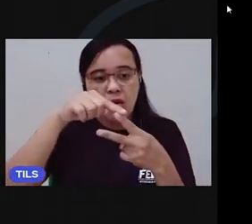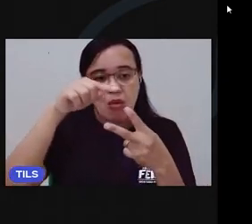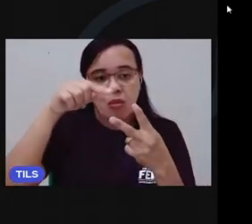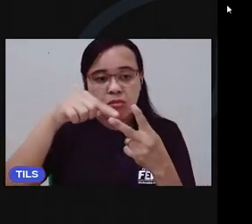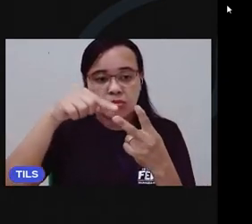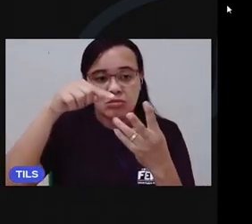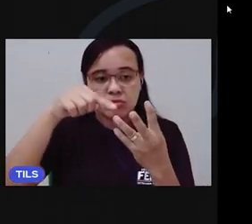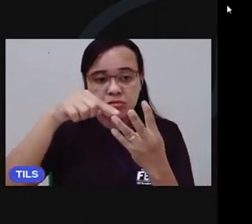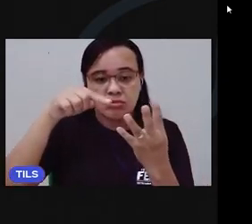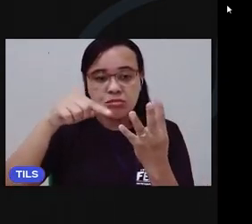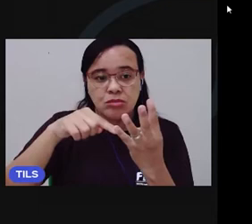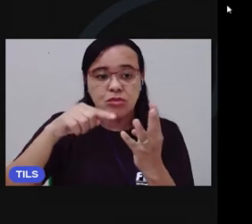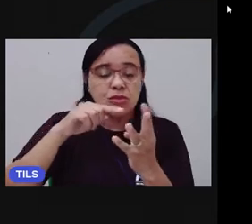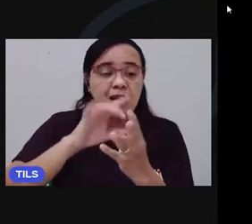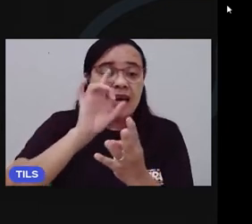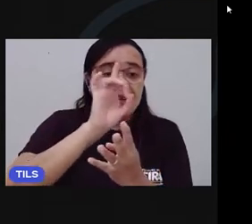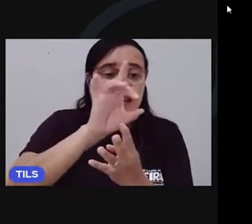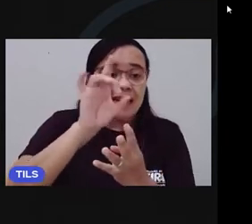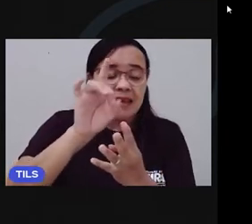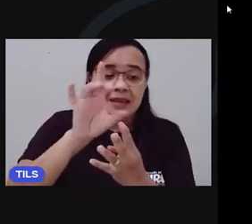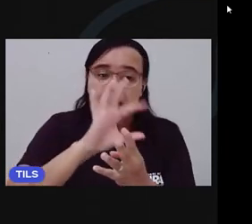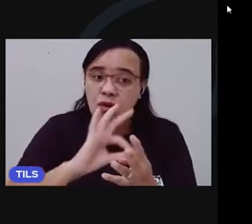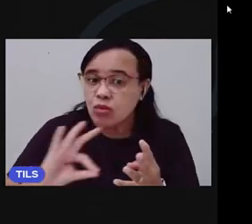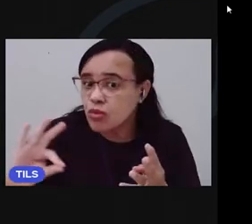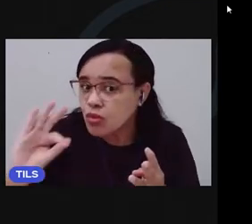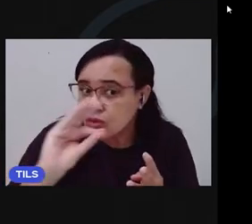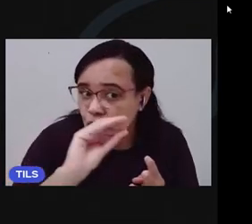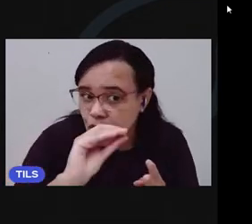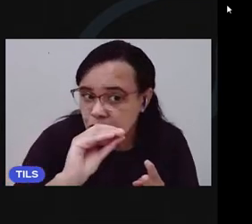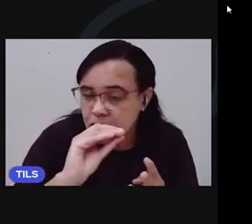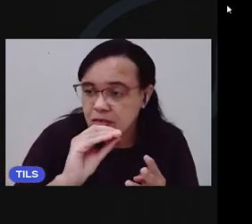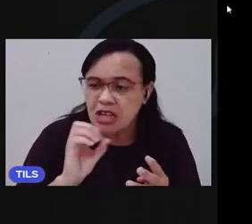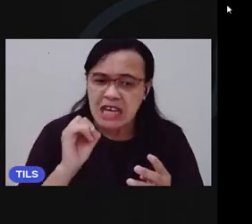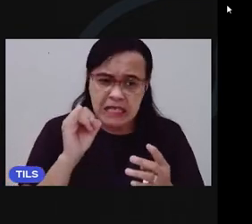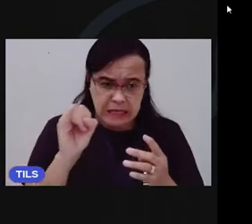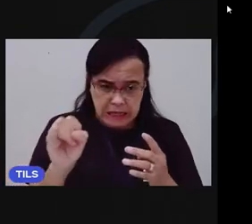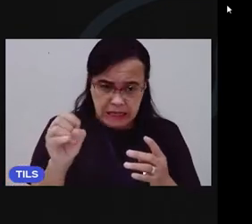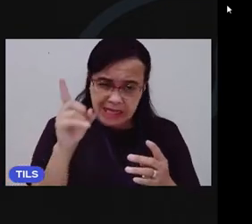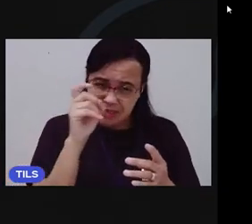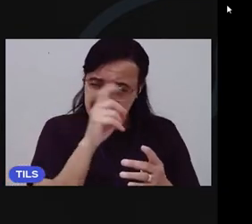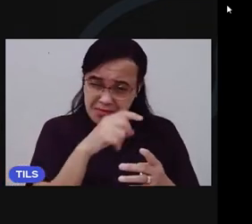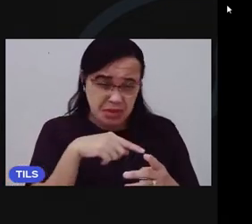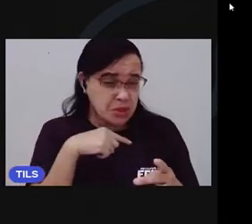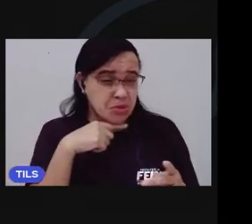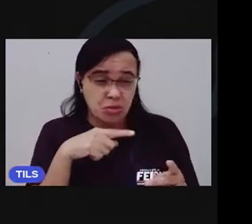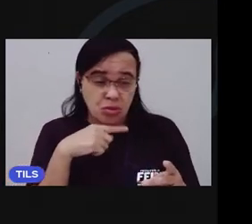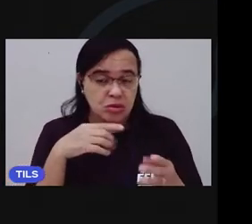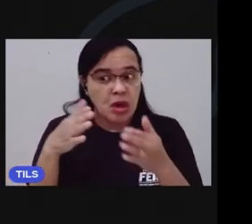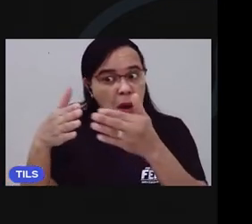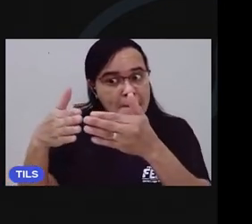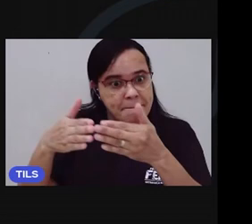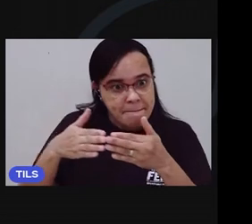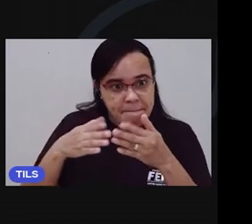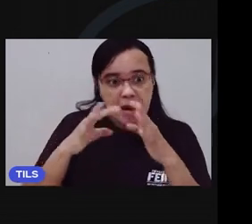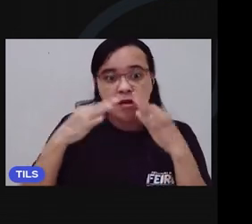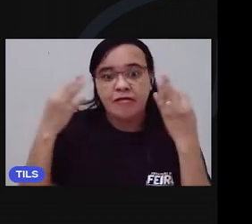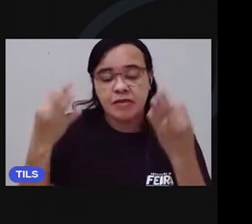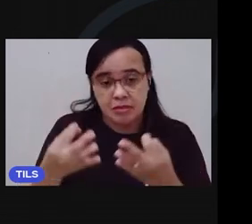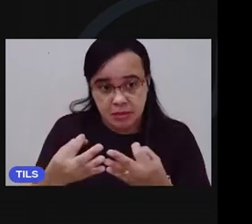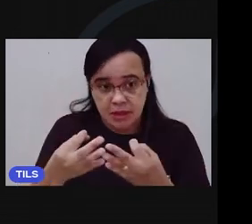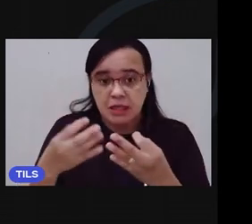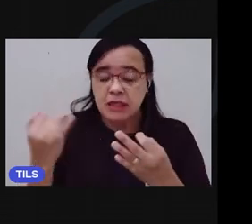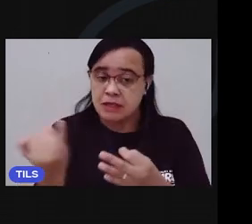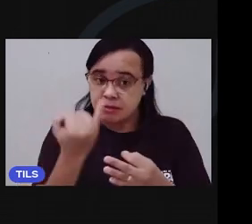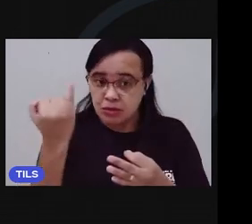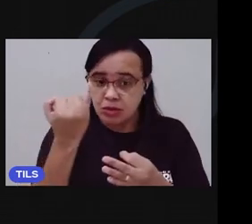todos eles. Se você tiver alguma dificuldade, você pode pedir ajuda para um adulto. Mas não deixe de passar o fio dental só